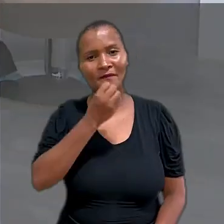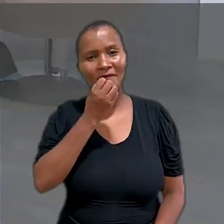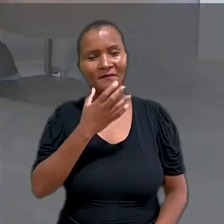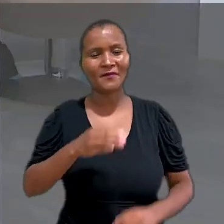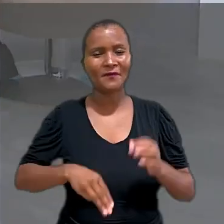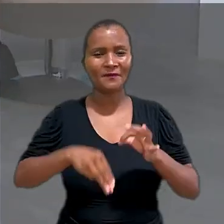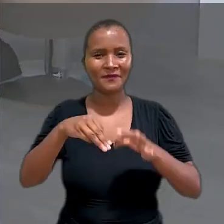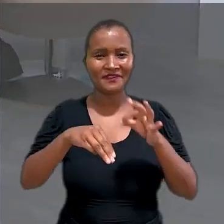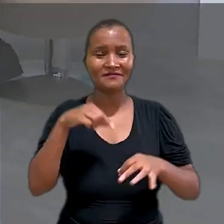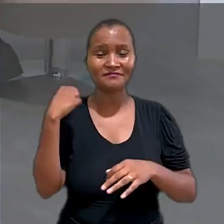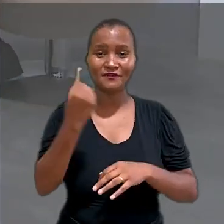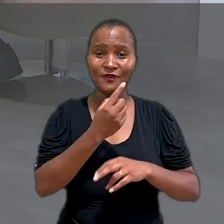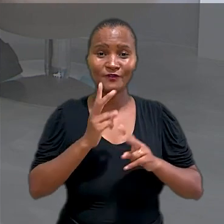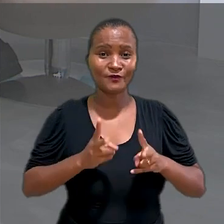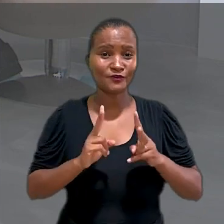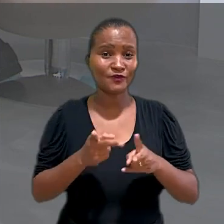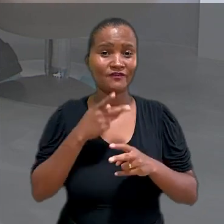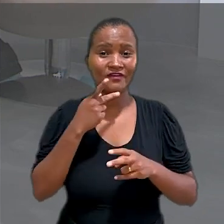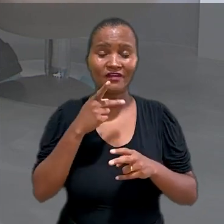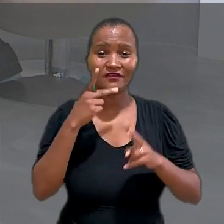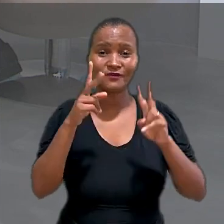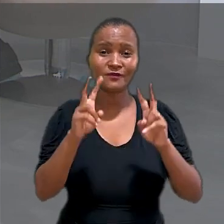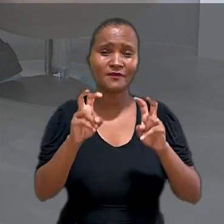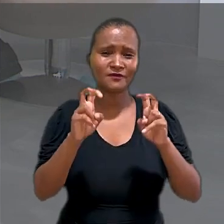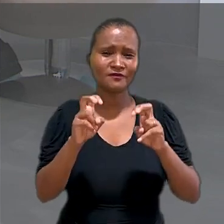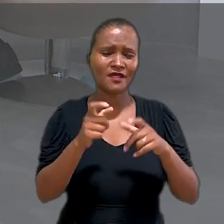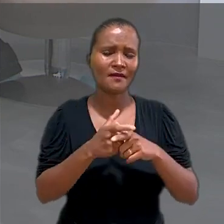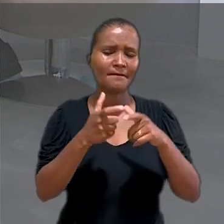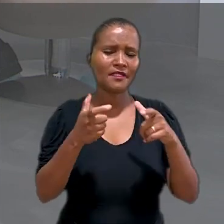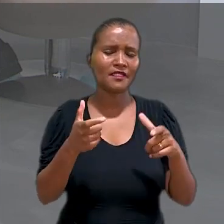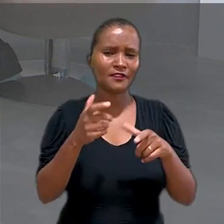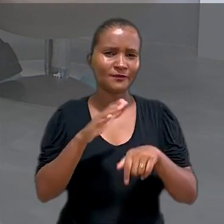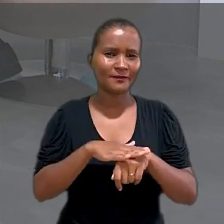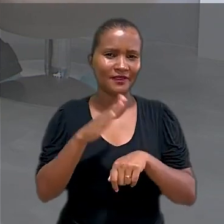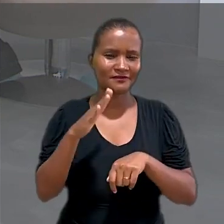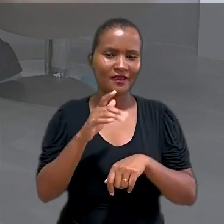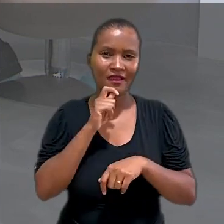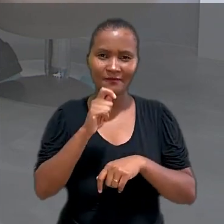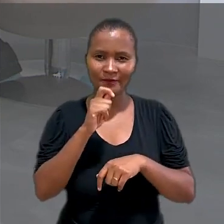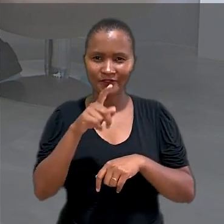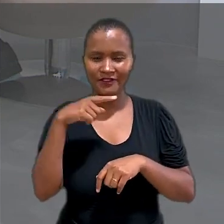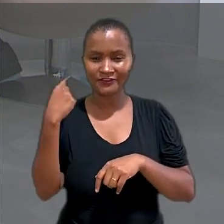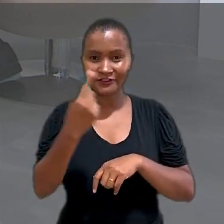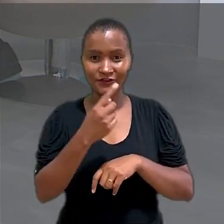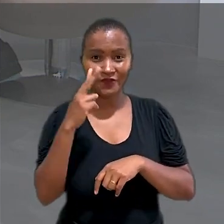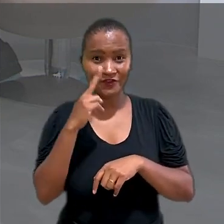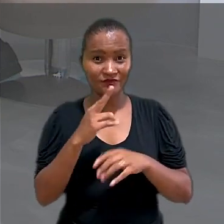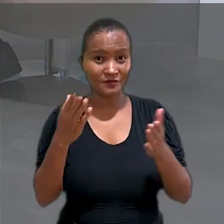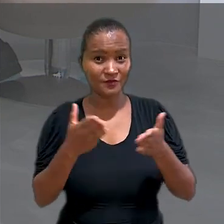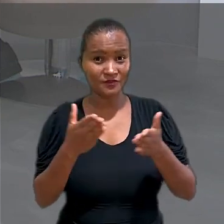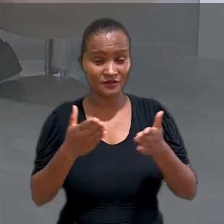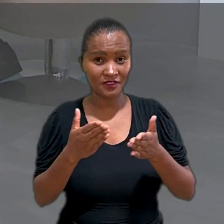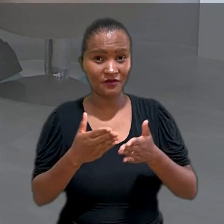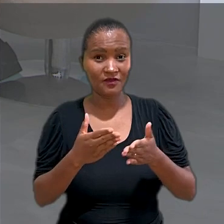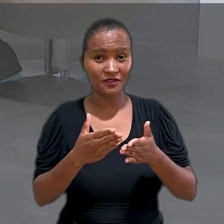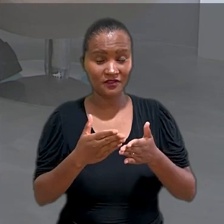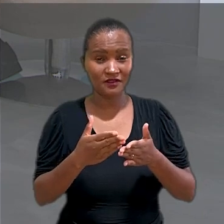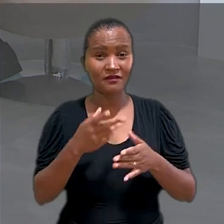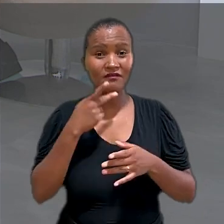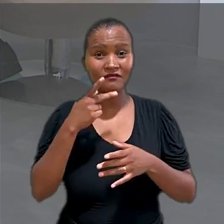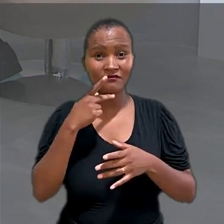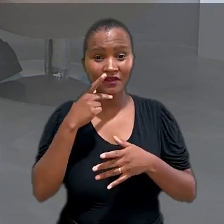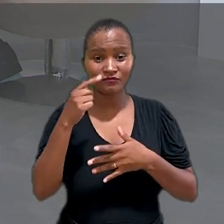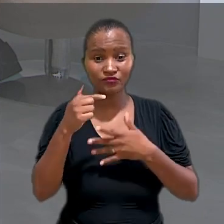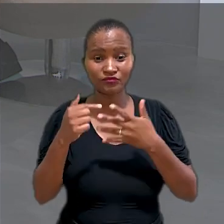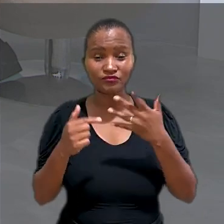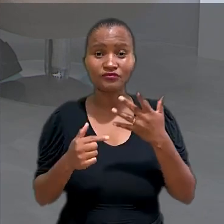Bom, ministra, a gente segue falando sobre esse assunto e ampliando um pouco mais. A reportagem que nós acabamos de assistir aborda alguns